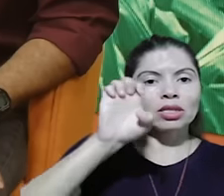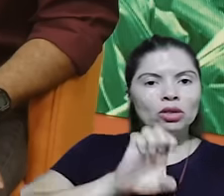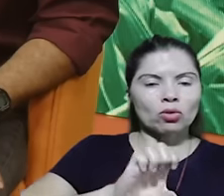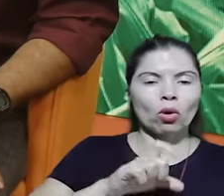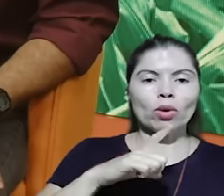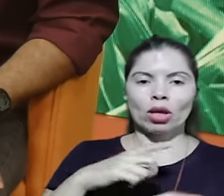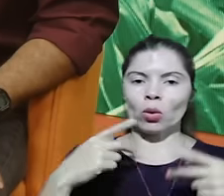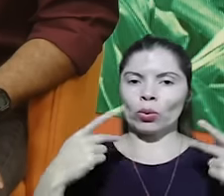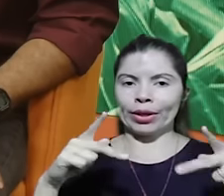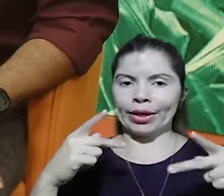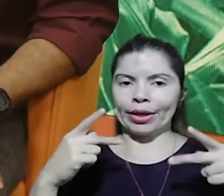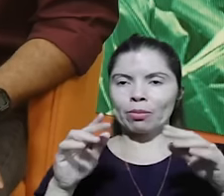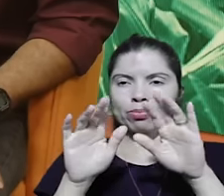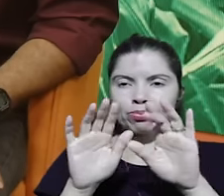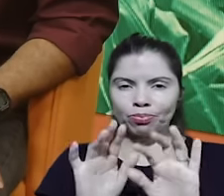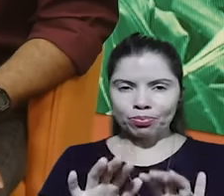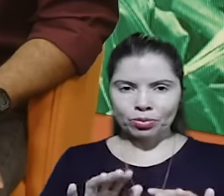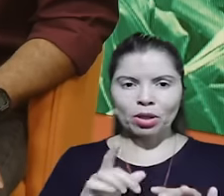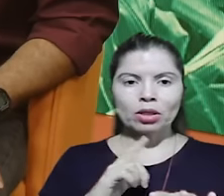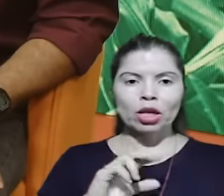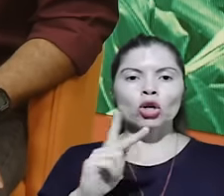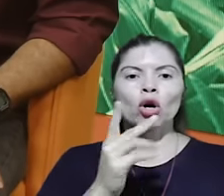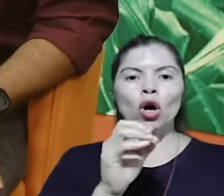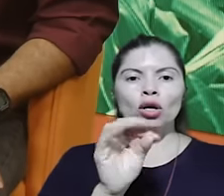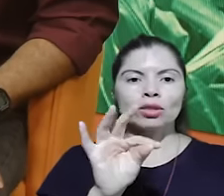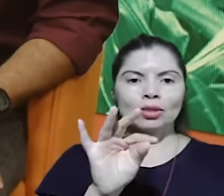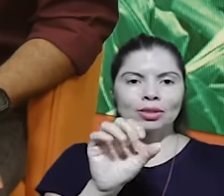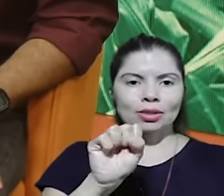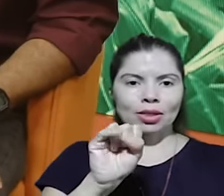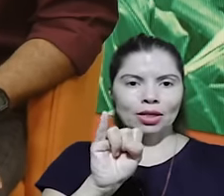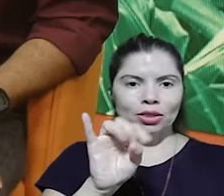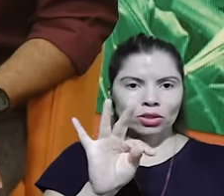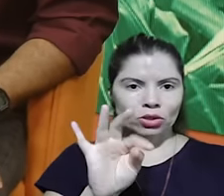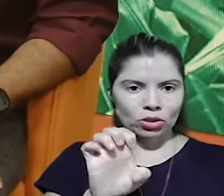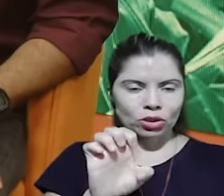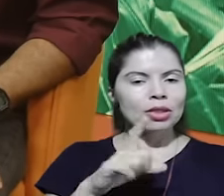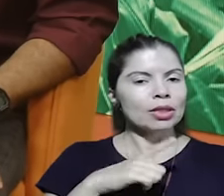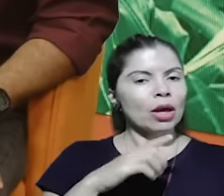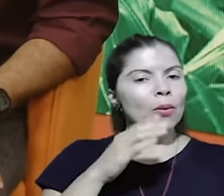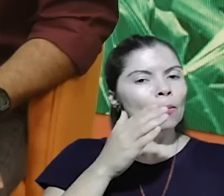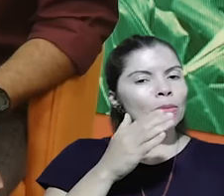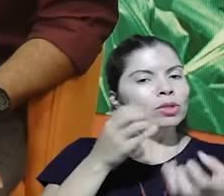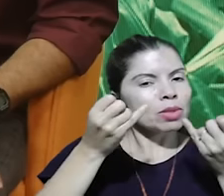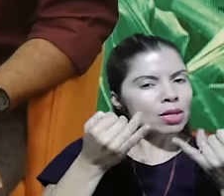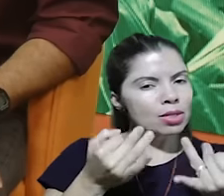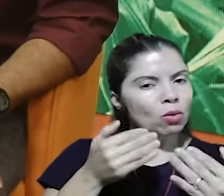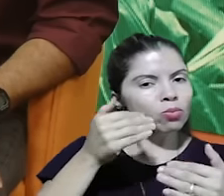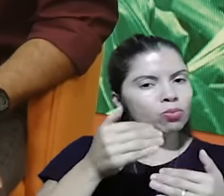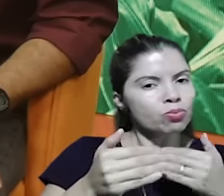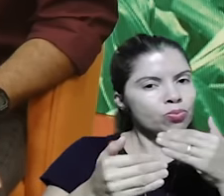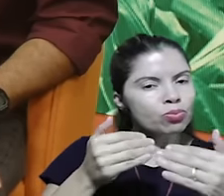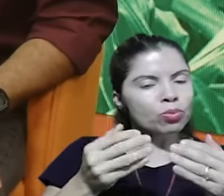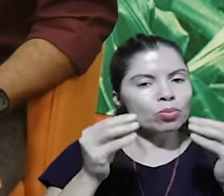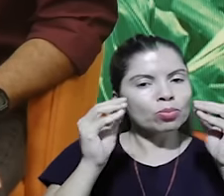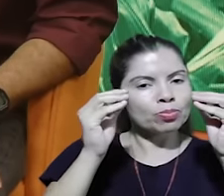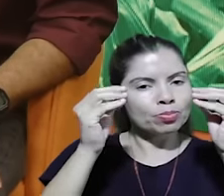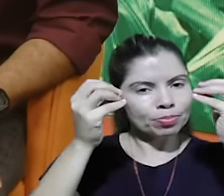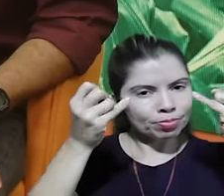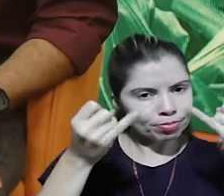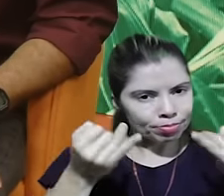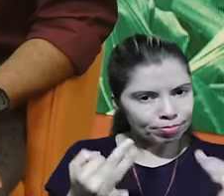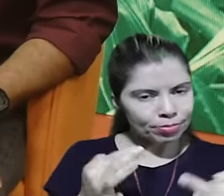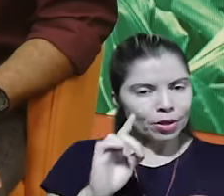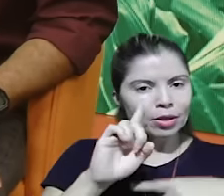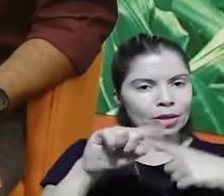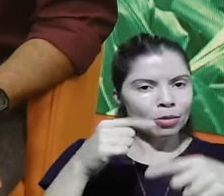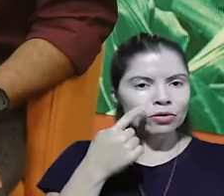link tá esse link tem o hotsite e também tem um passo a passo que posteriormente vocês vão verificar aí